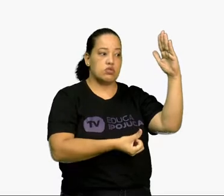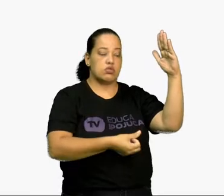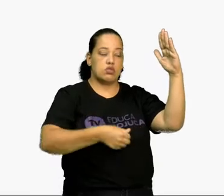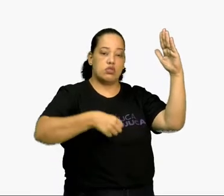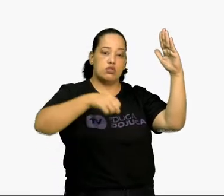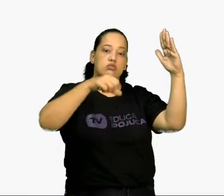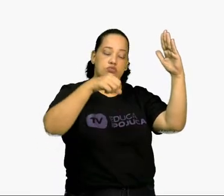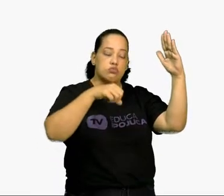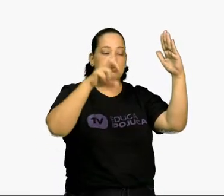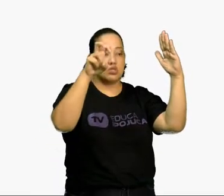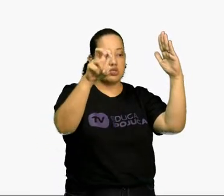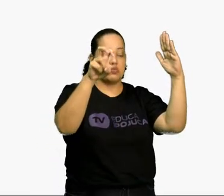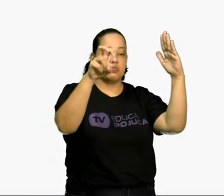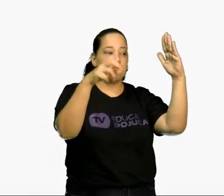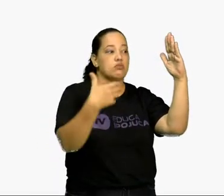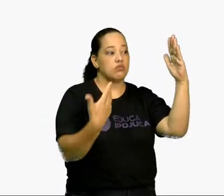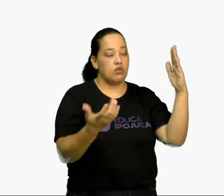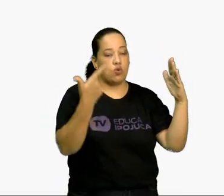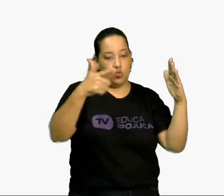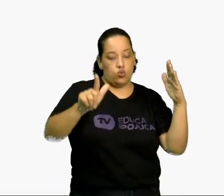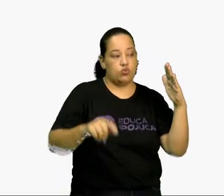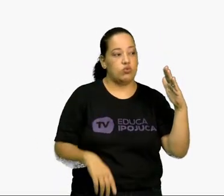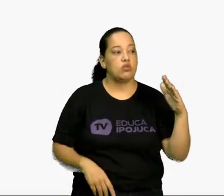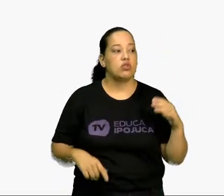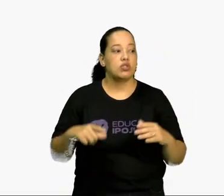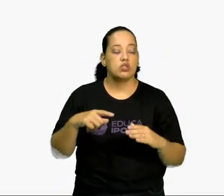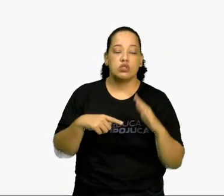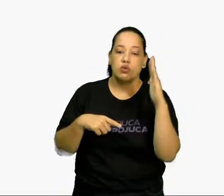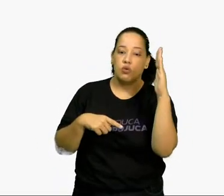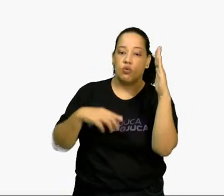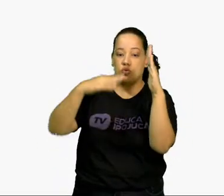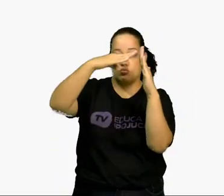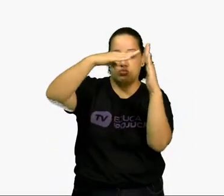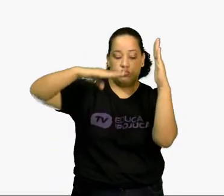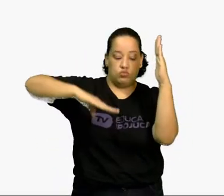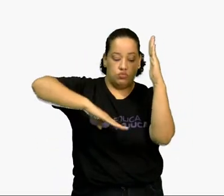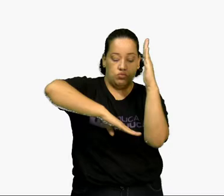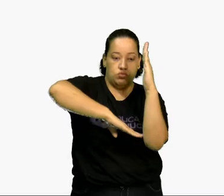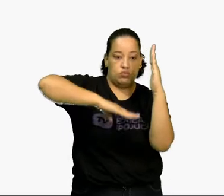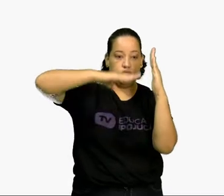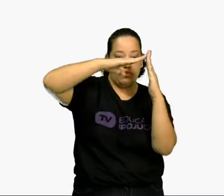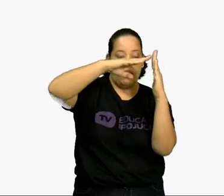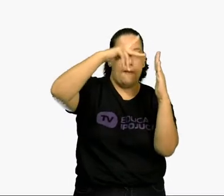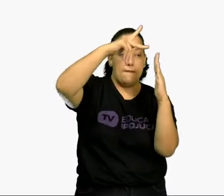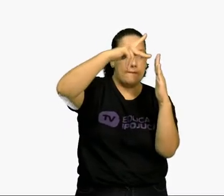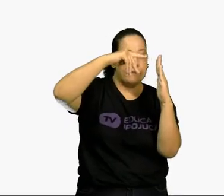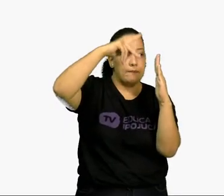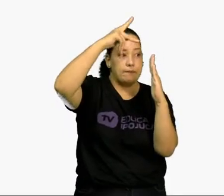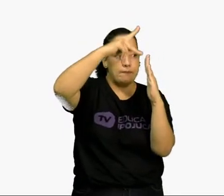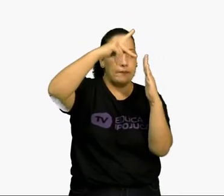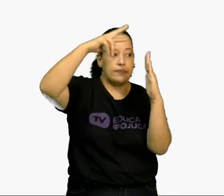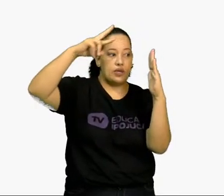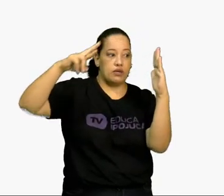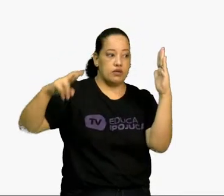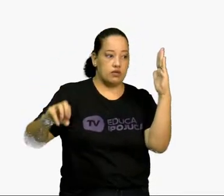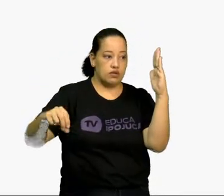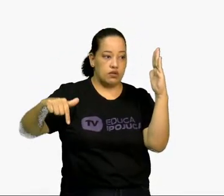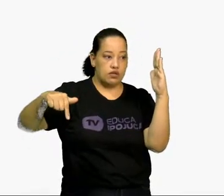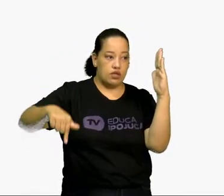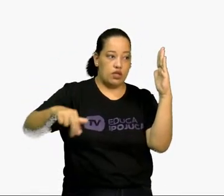jk671 vamos ver o triângulo o triângulo p q r l